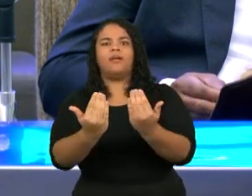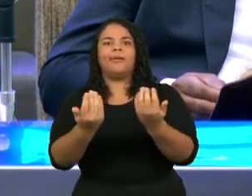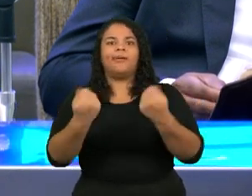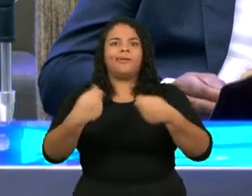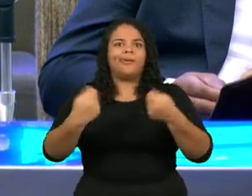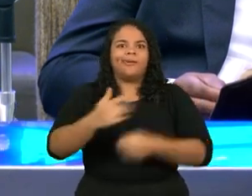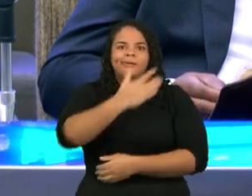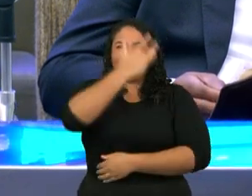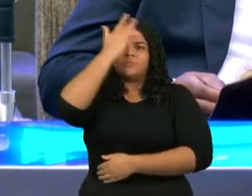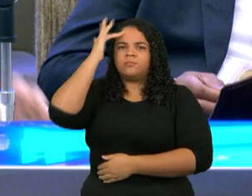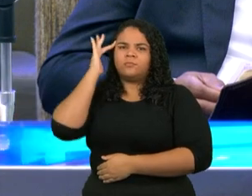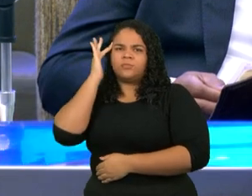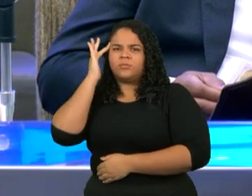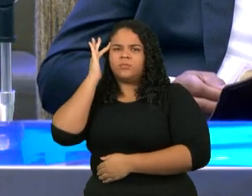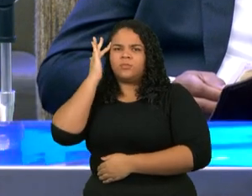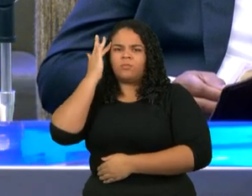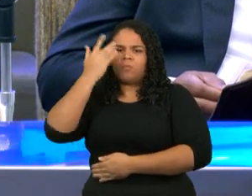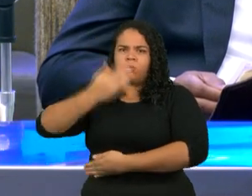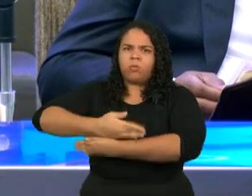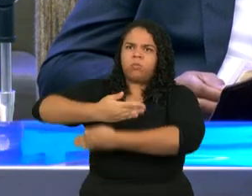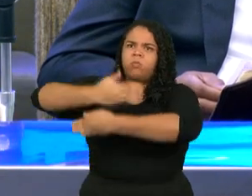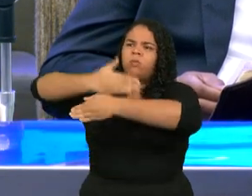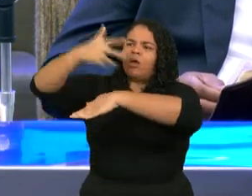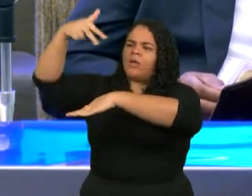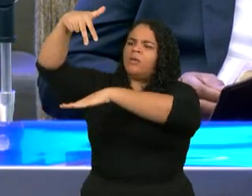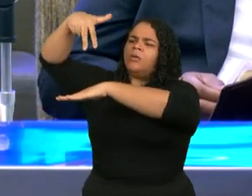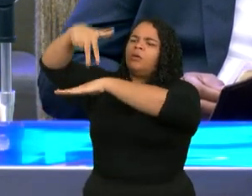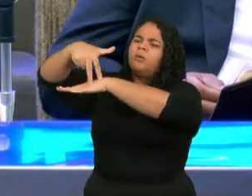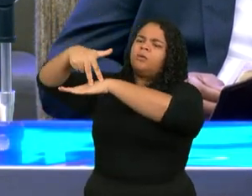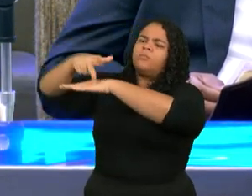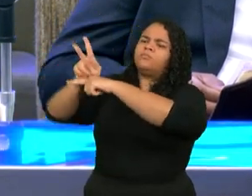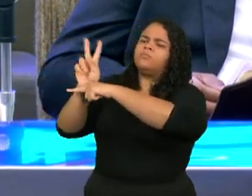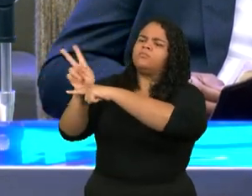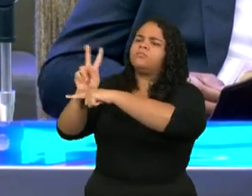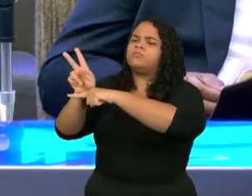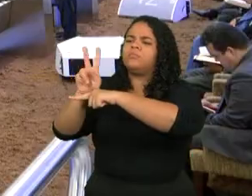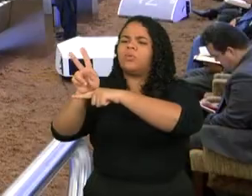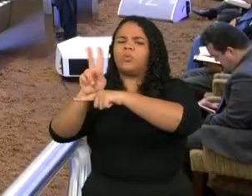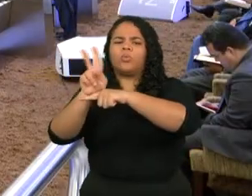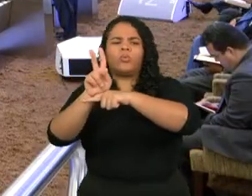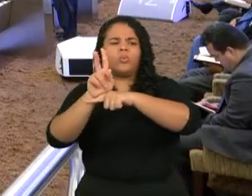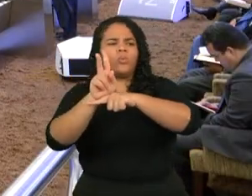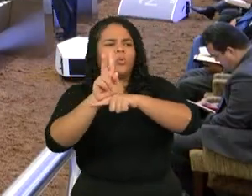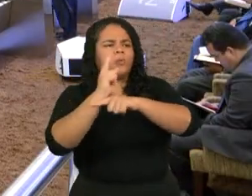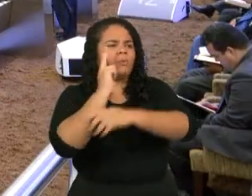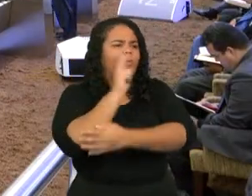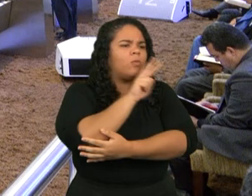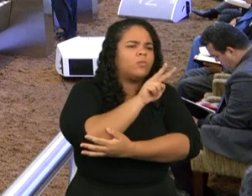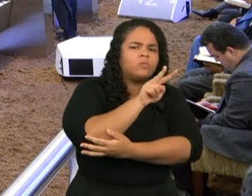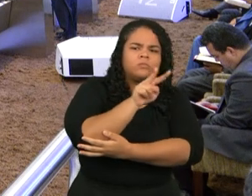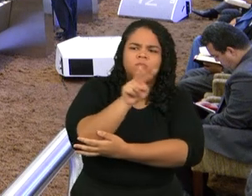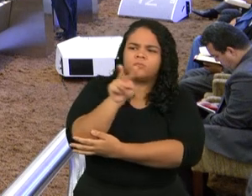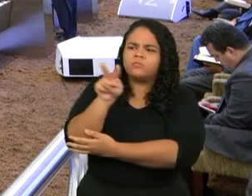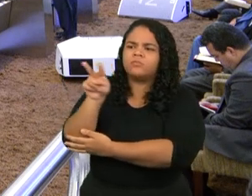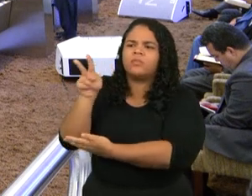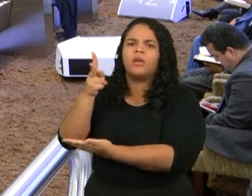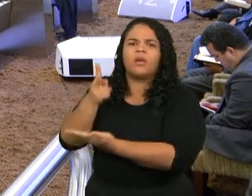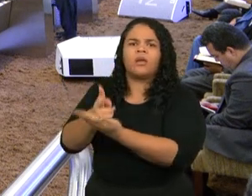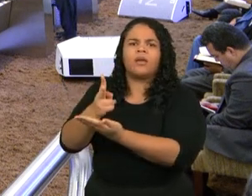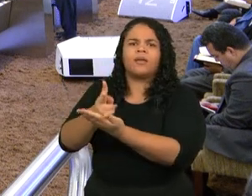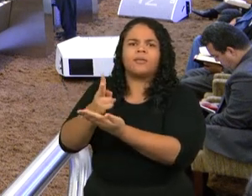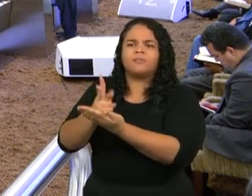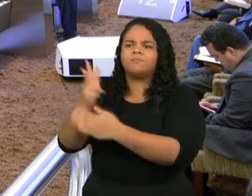palavra de Deus nos mostra que o homem era escolhido para que ficasse na posição de